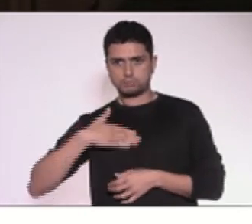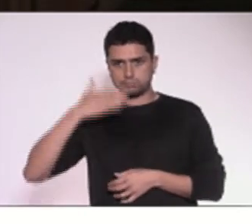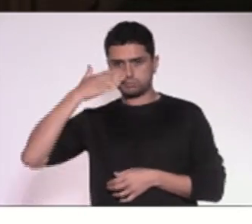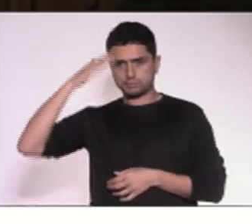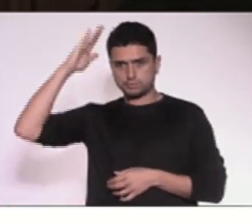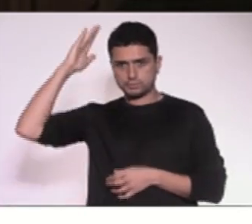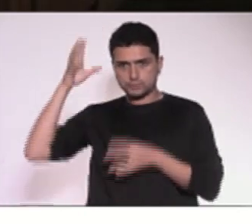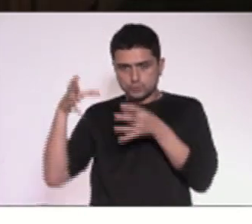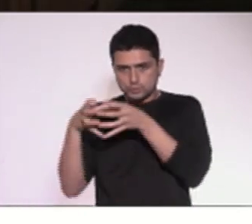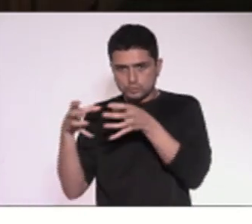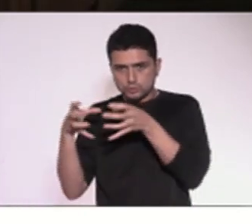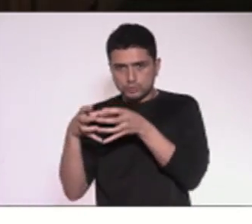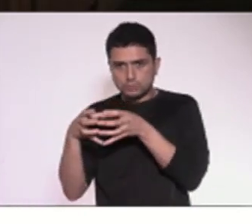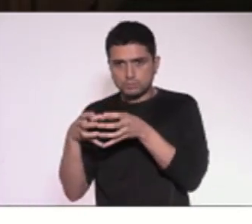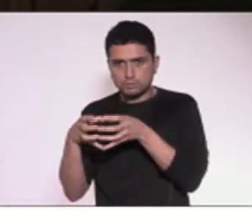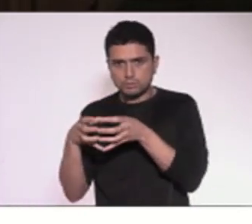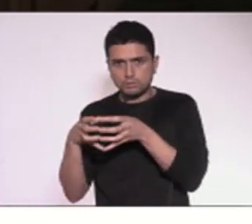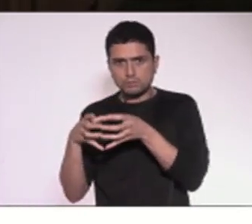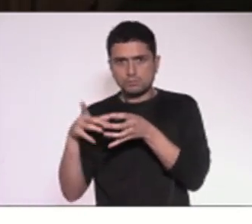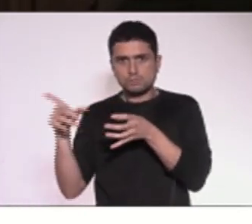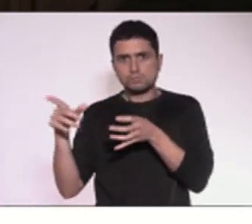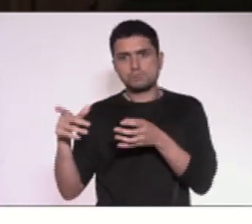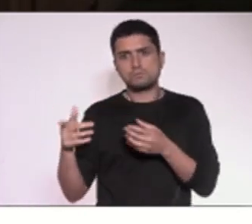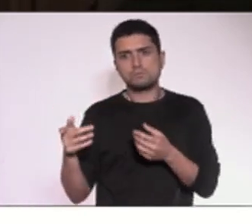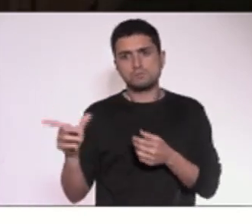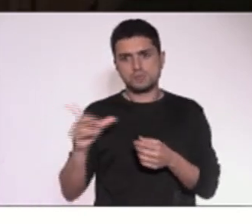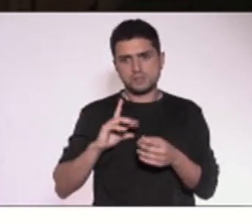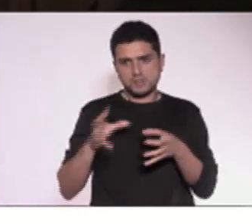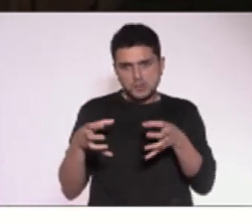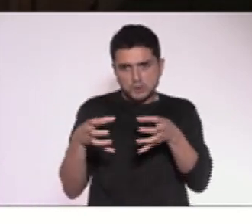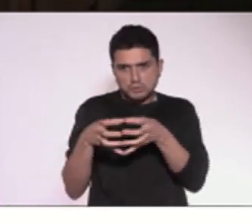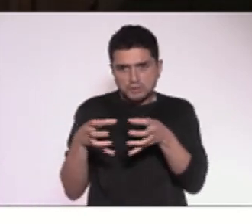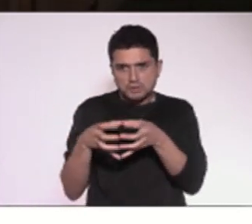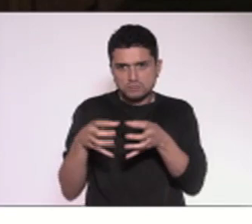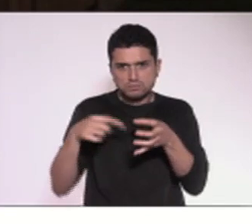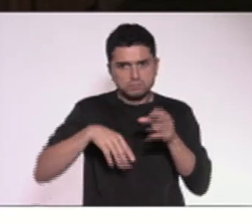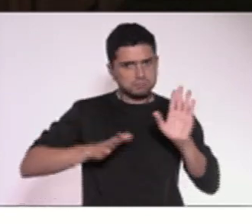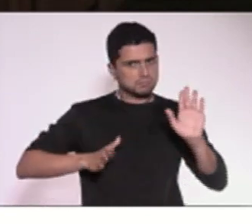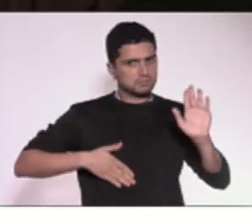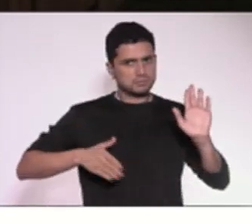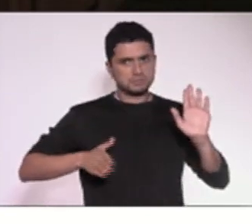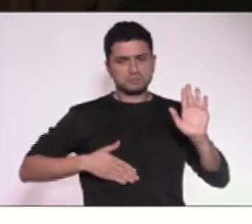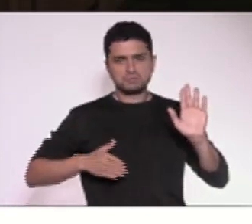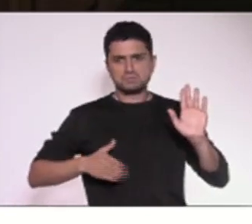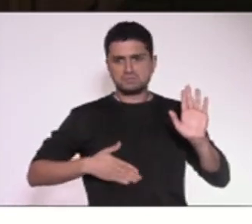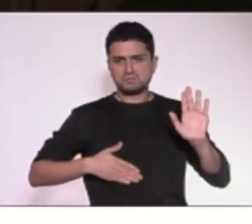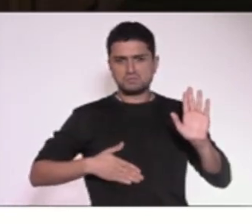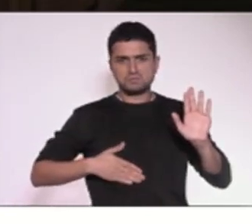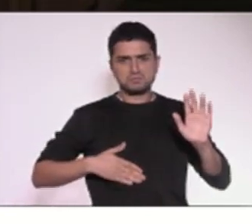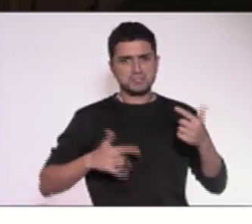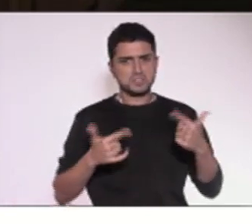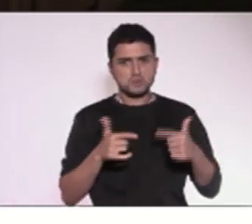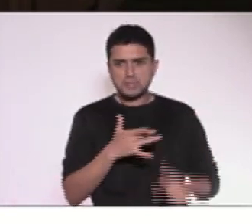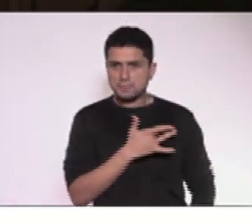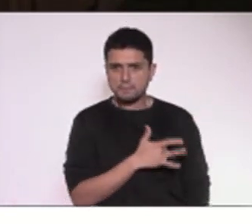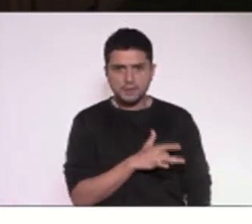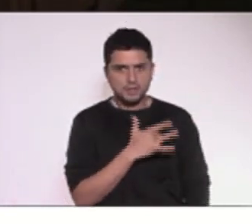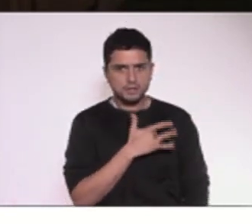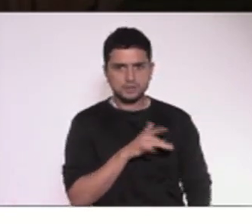São facções que não têm escrúpulos e que usam uma